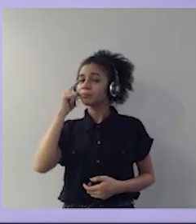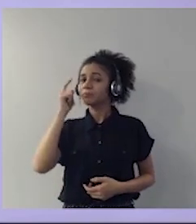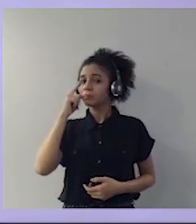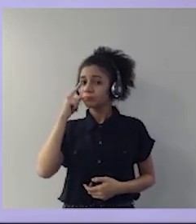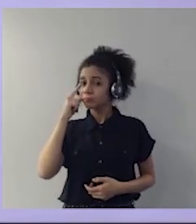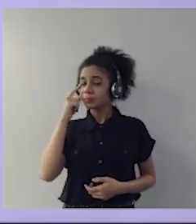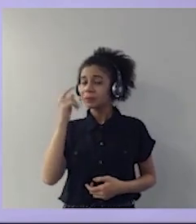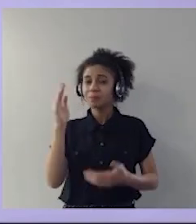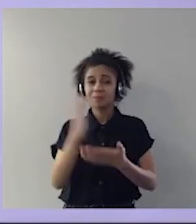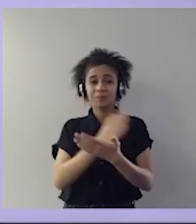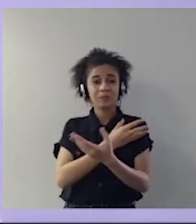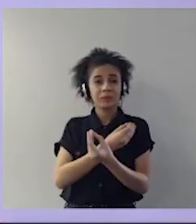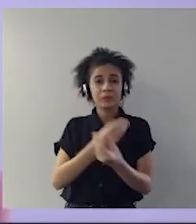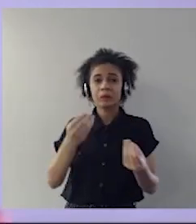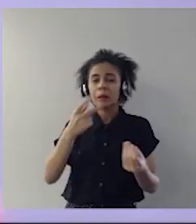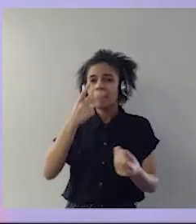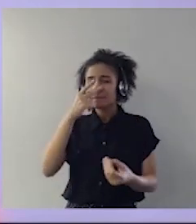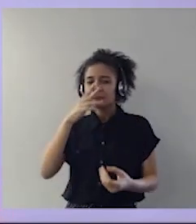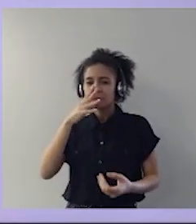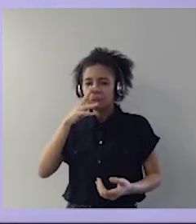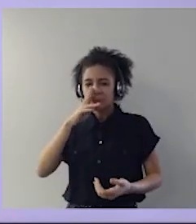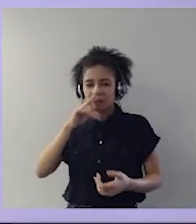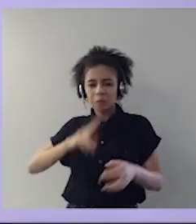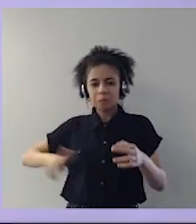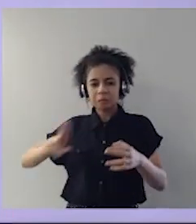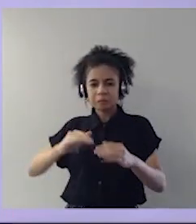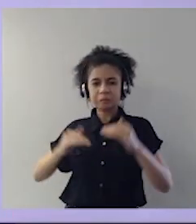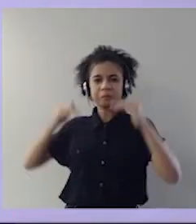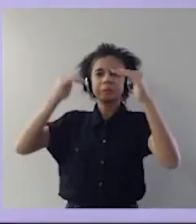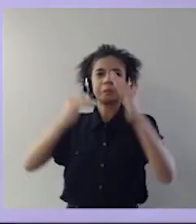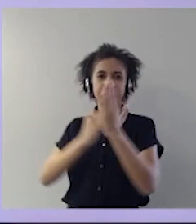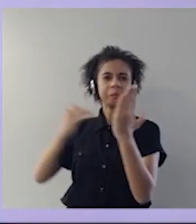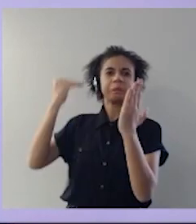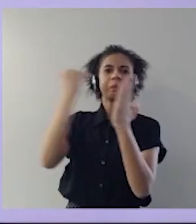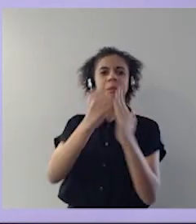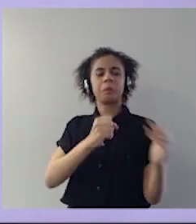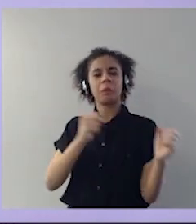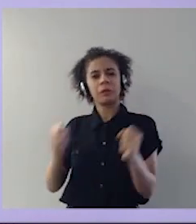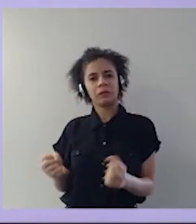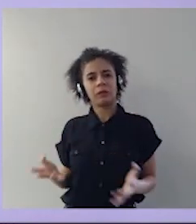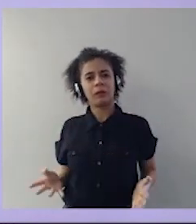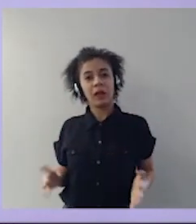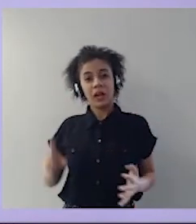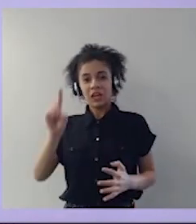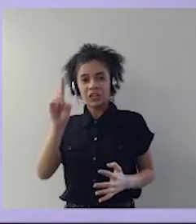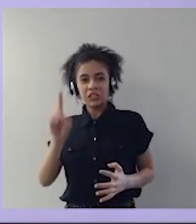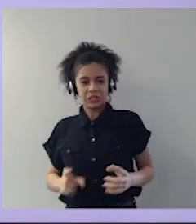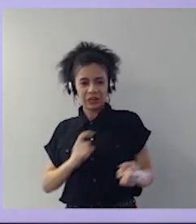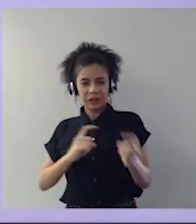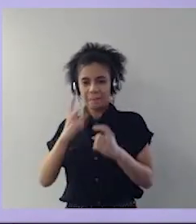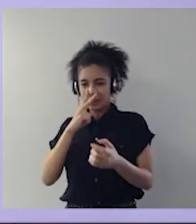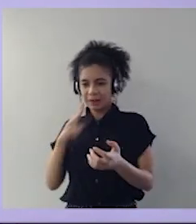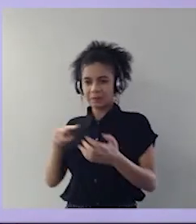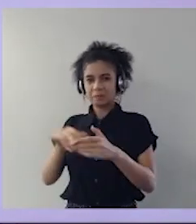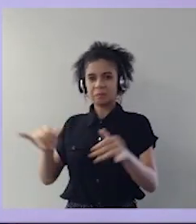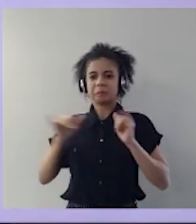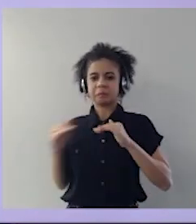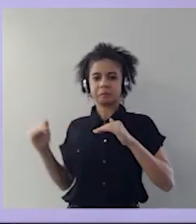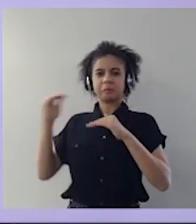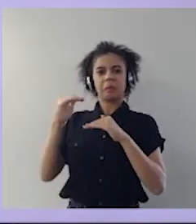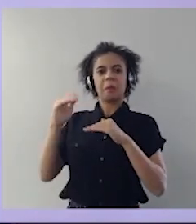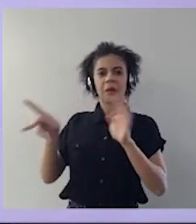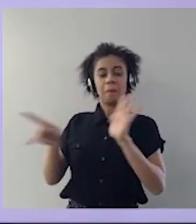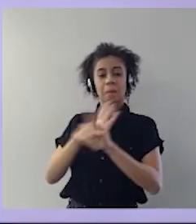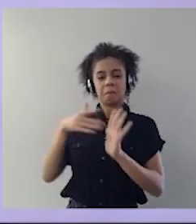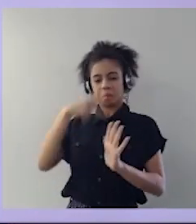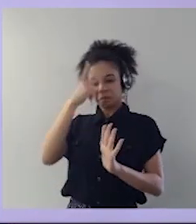em muitos casos, abuso de poder. O direito administrativo sendo usado, as autoridades se valendo para